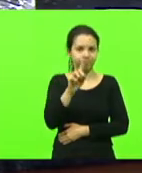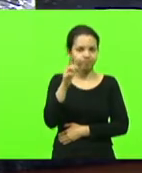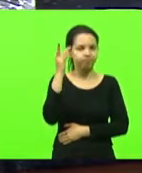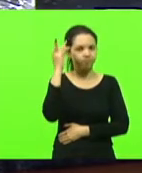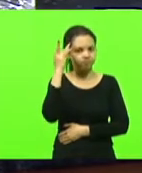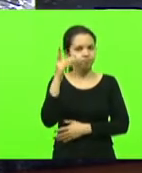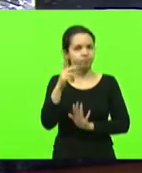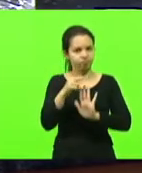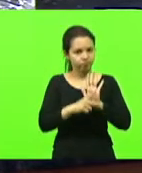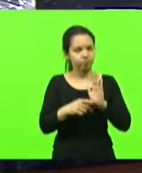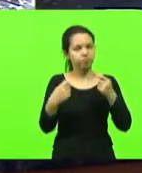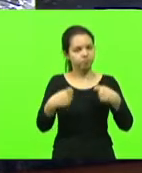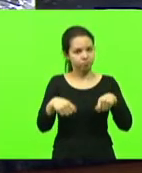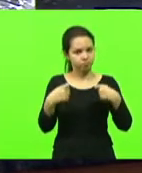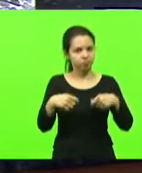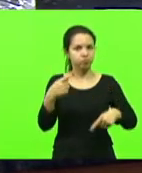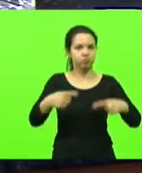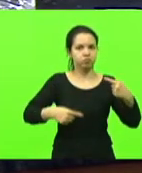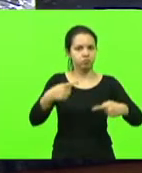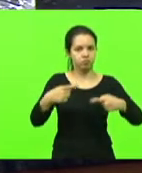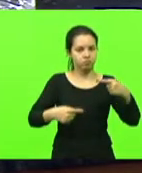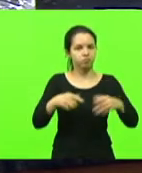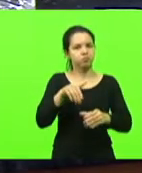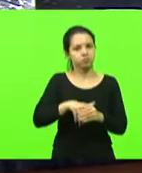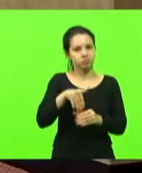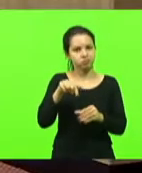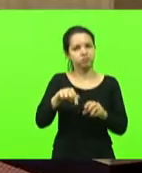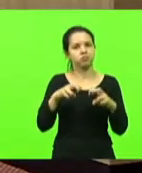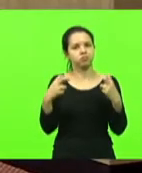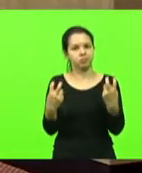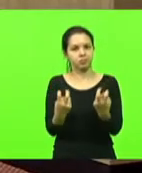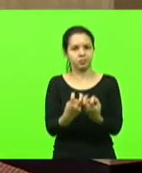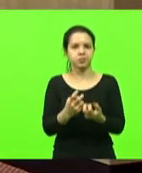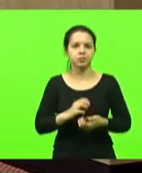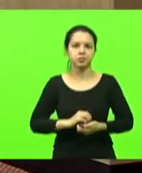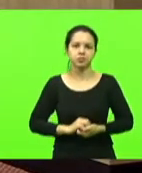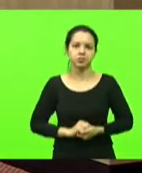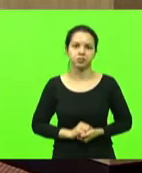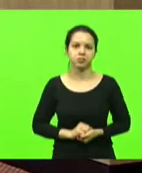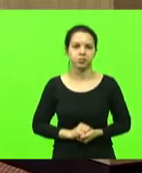vir para pautar e ser votado aqui no plenário.